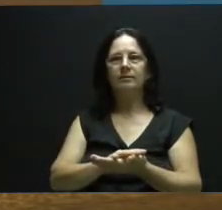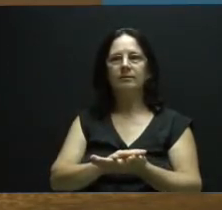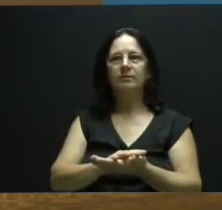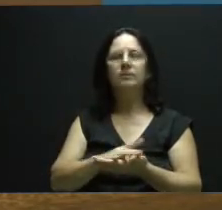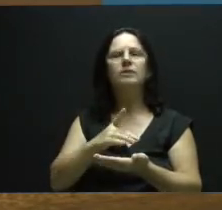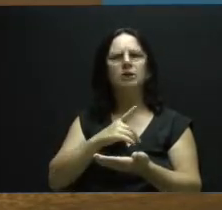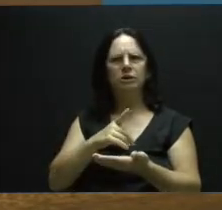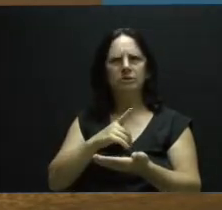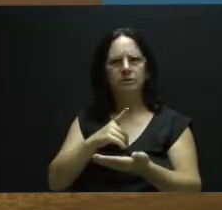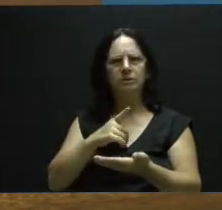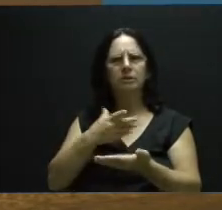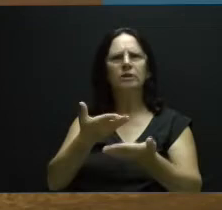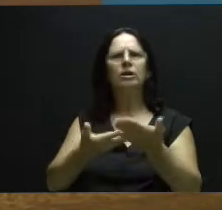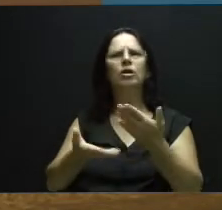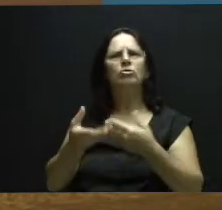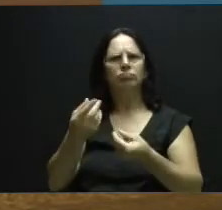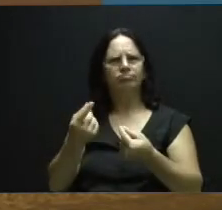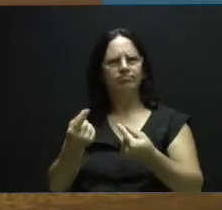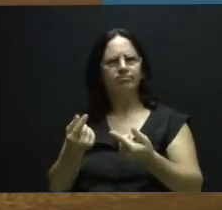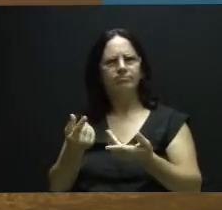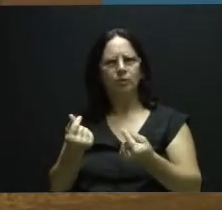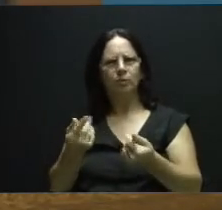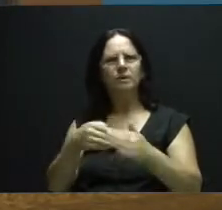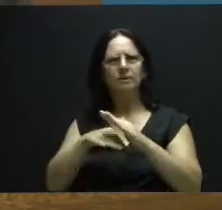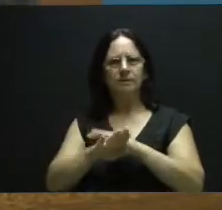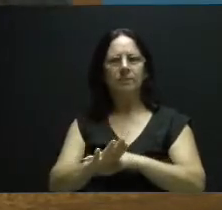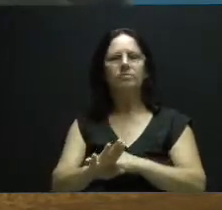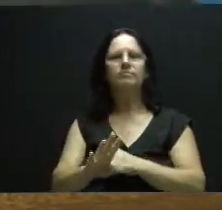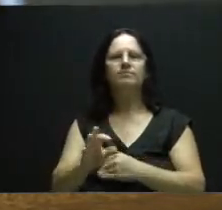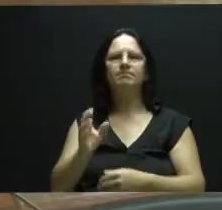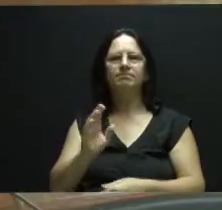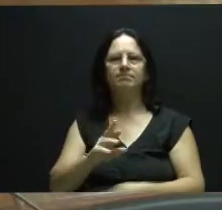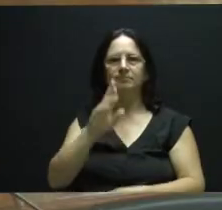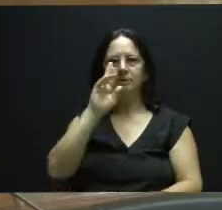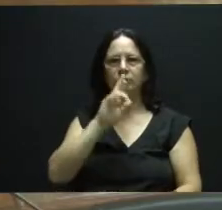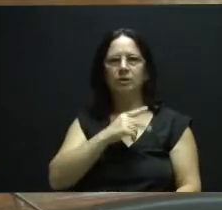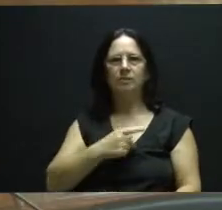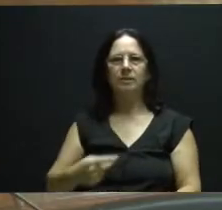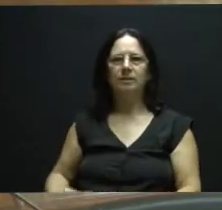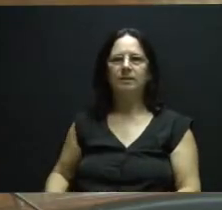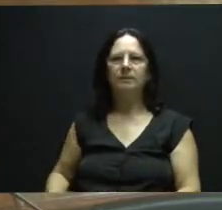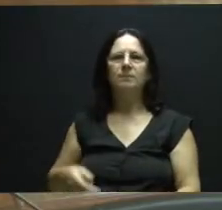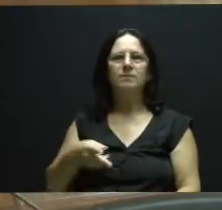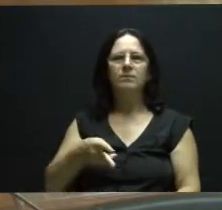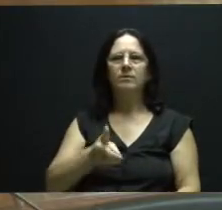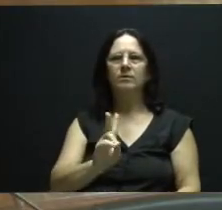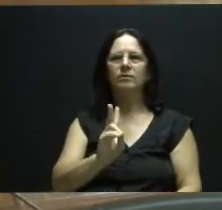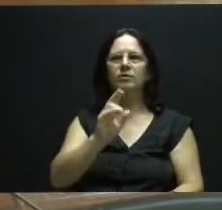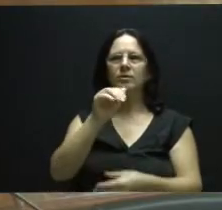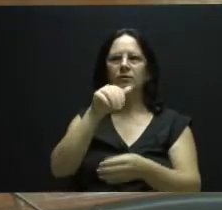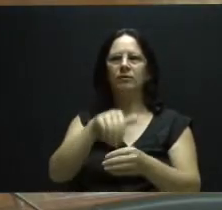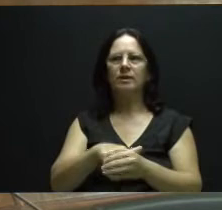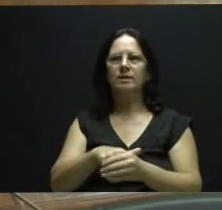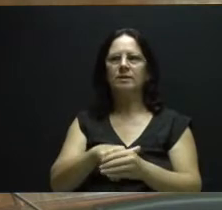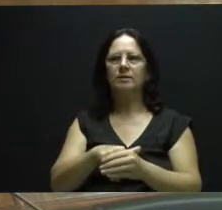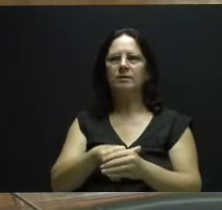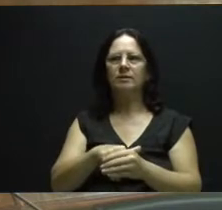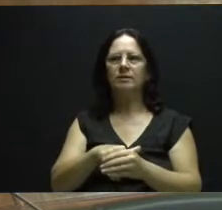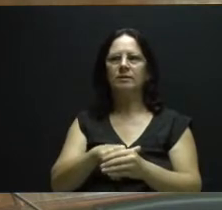vão ter essa recomposição com muita fé em deus é só isso o presidente continue votação